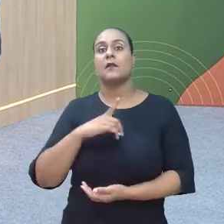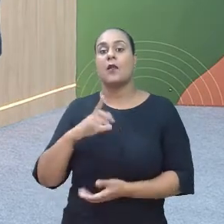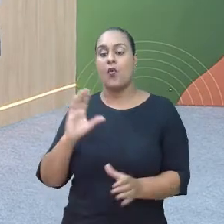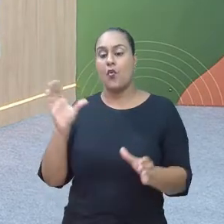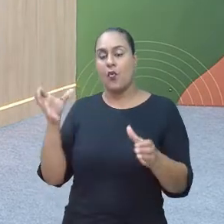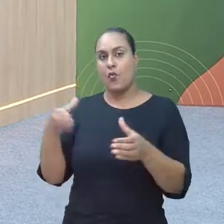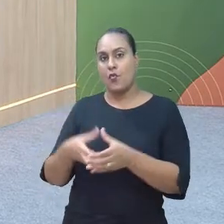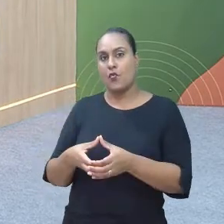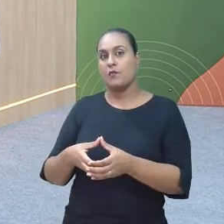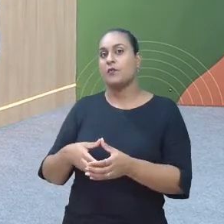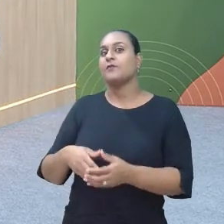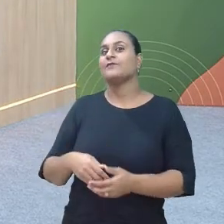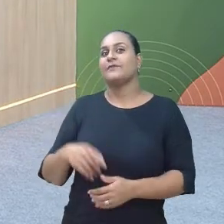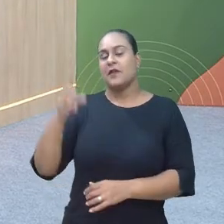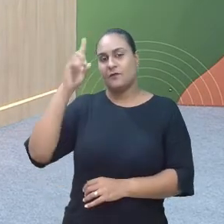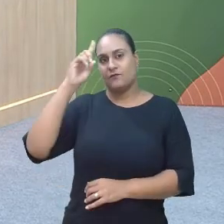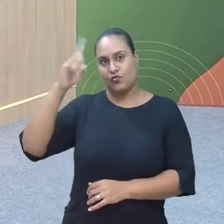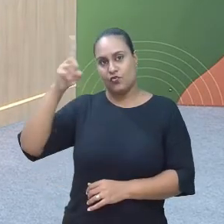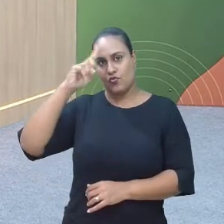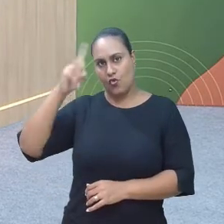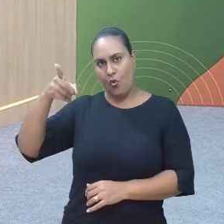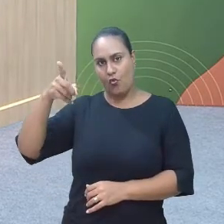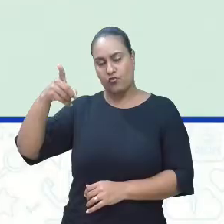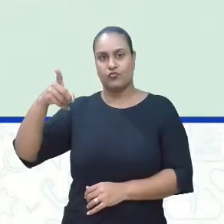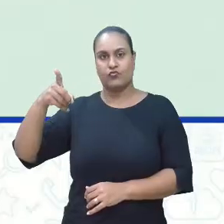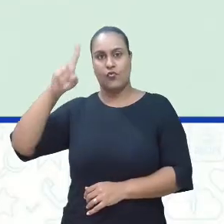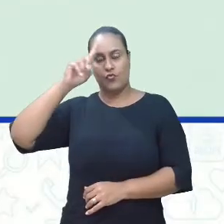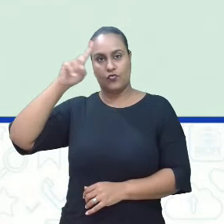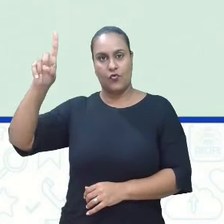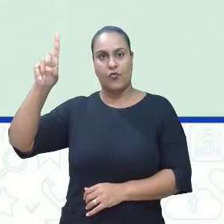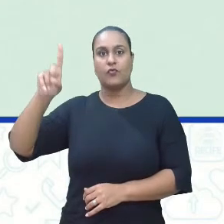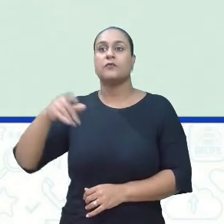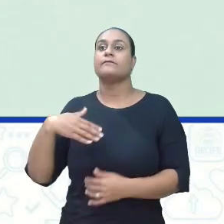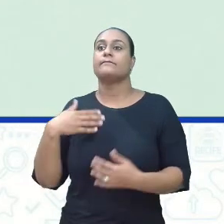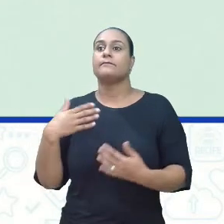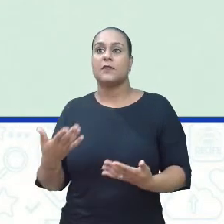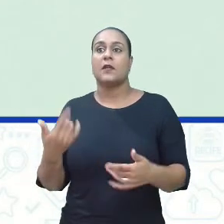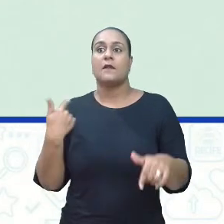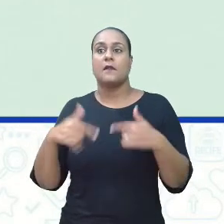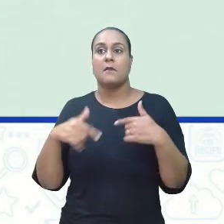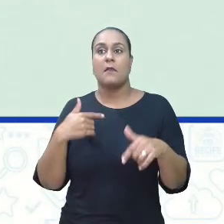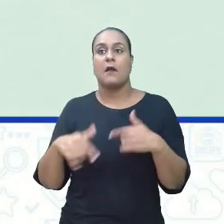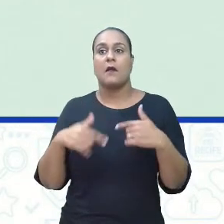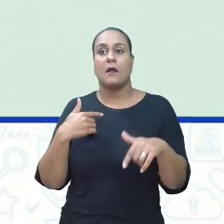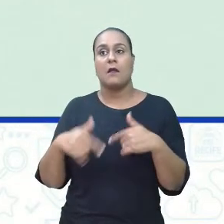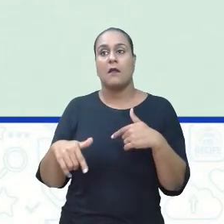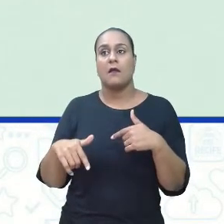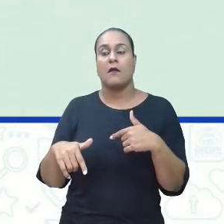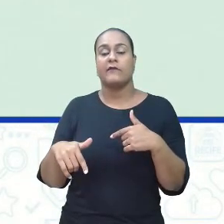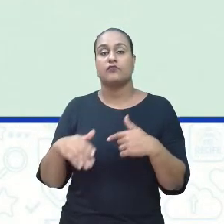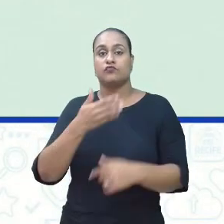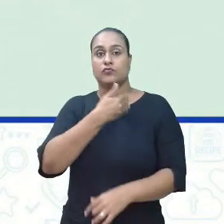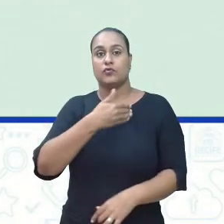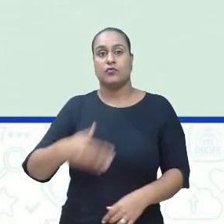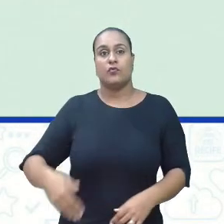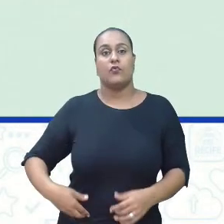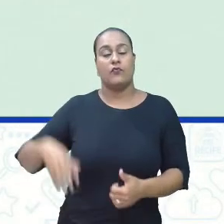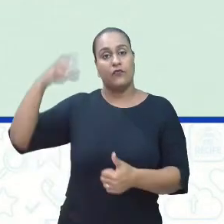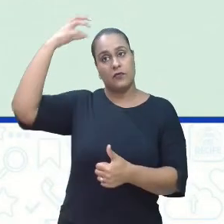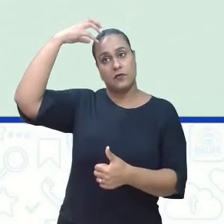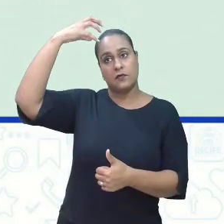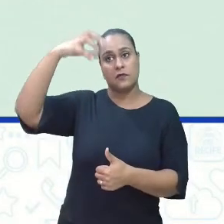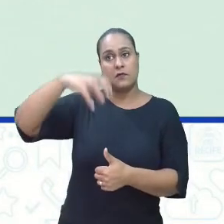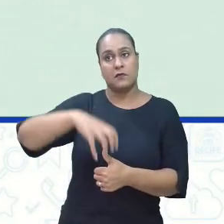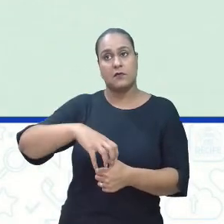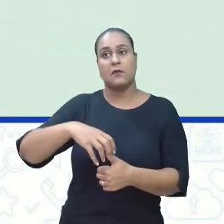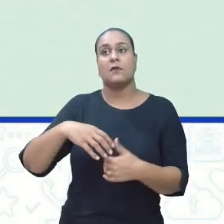esse grupo, né, composto por essa aristocracia rural, que atuava no governo regencial. Então, o que eles defendiam? A ordem vigente,